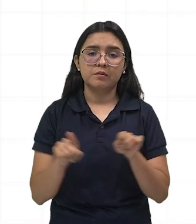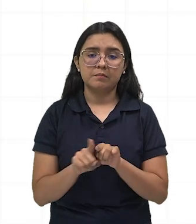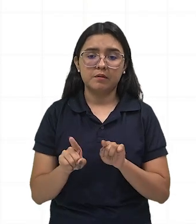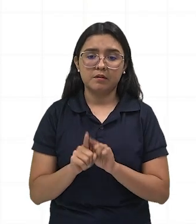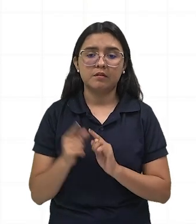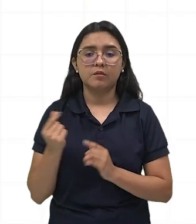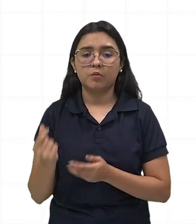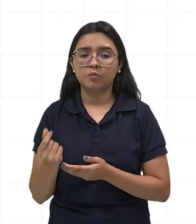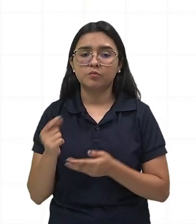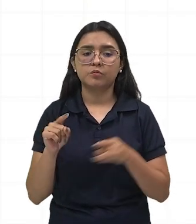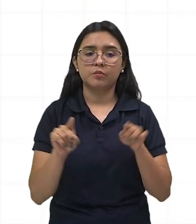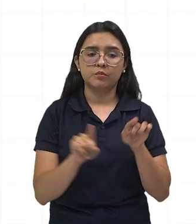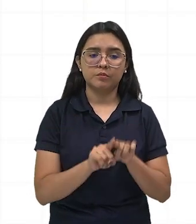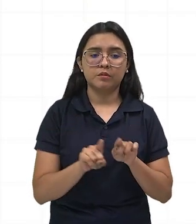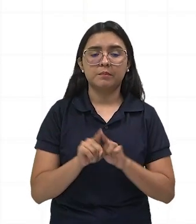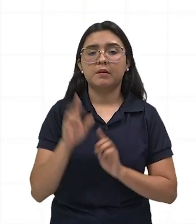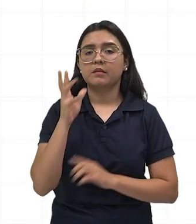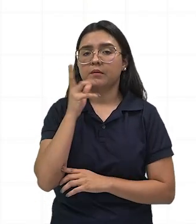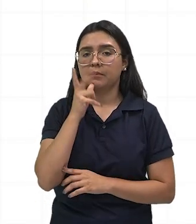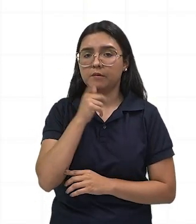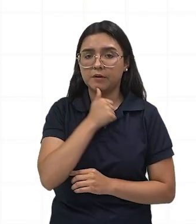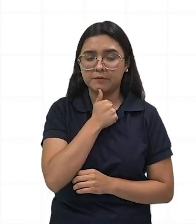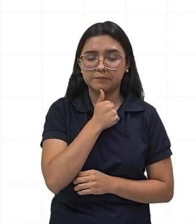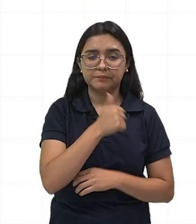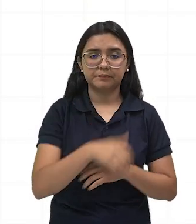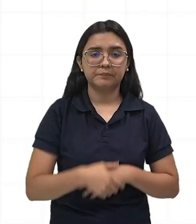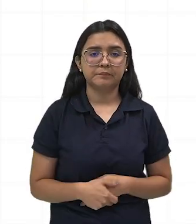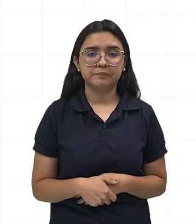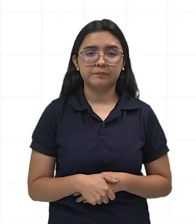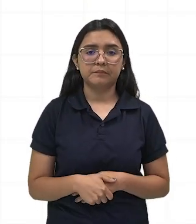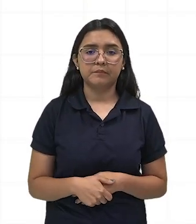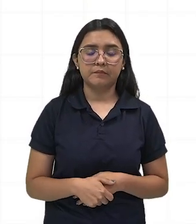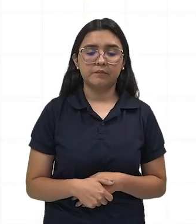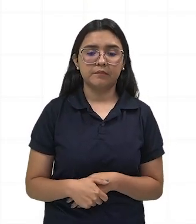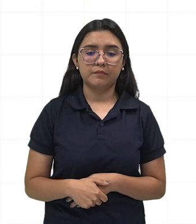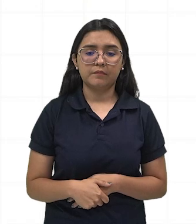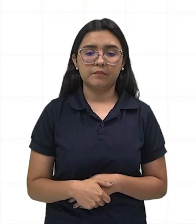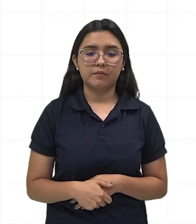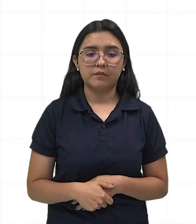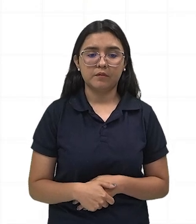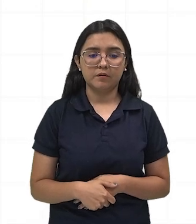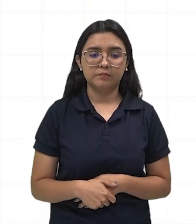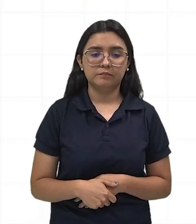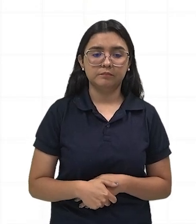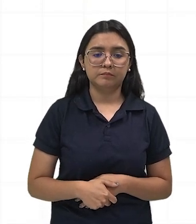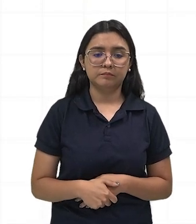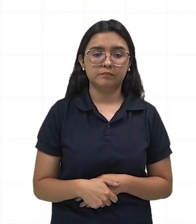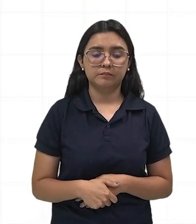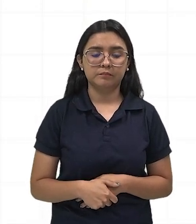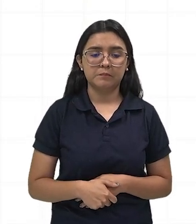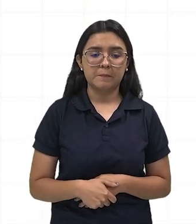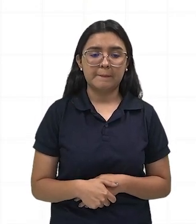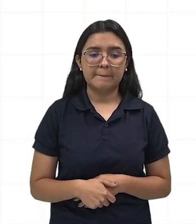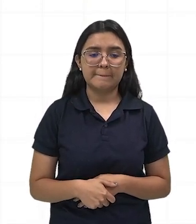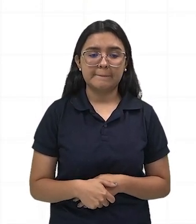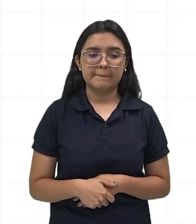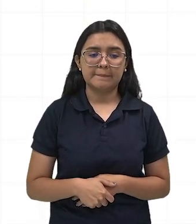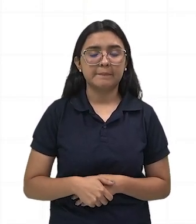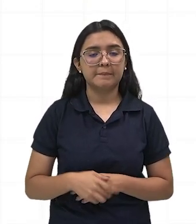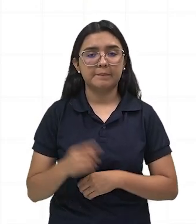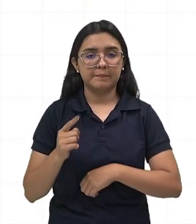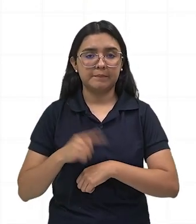aqui, extremamente um custo alto, né? E também o nosso tempo